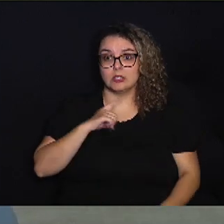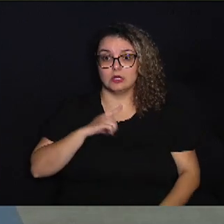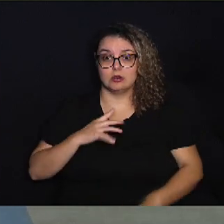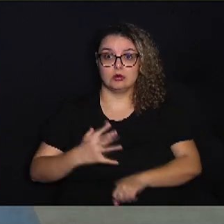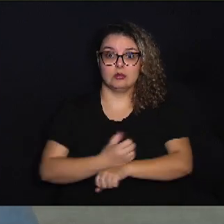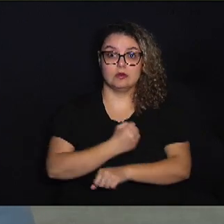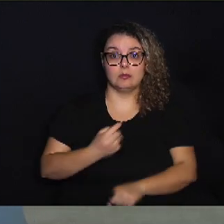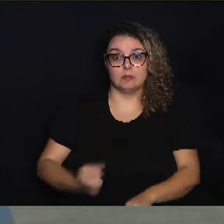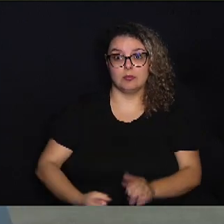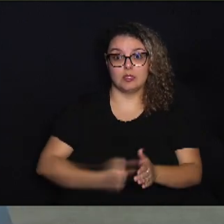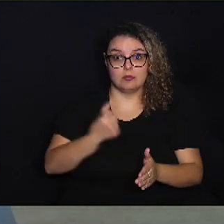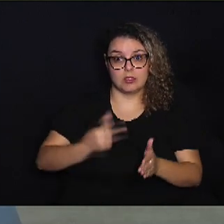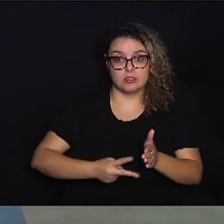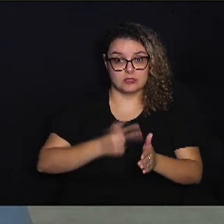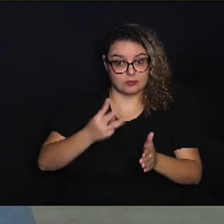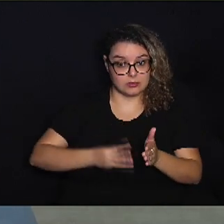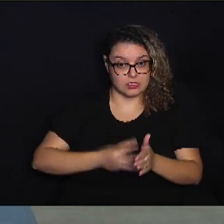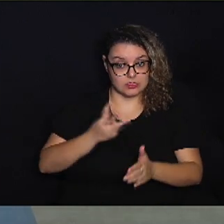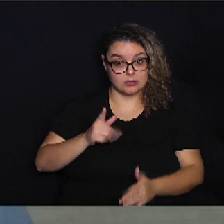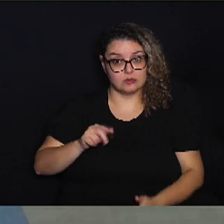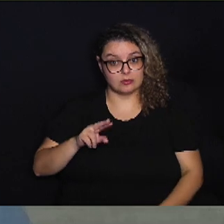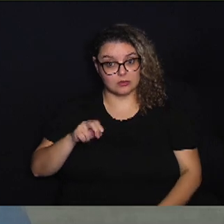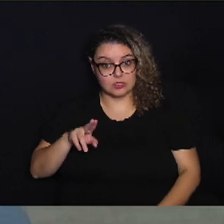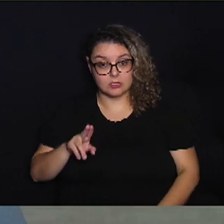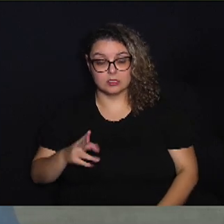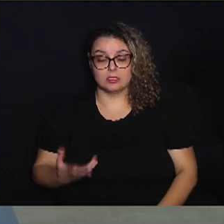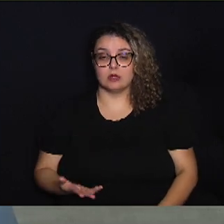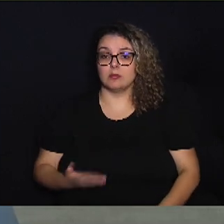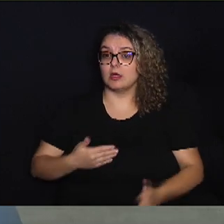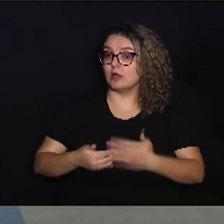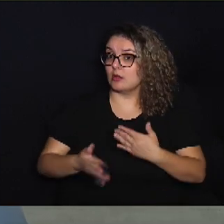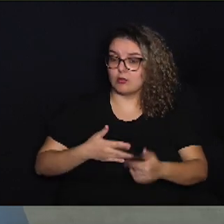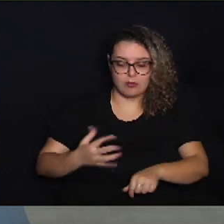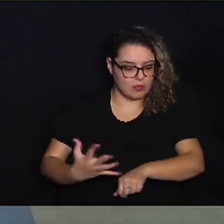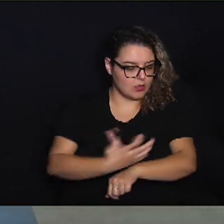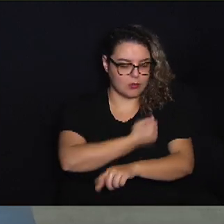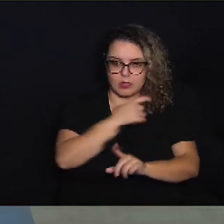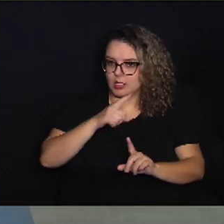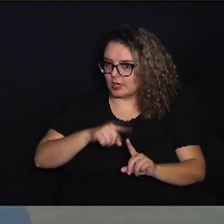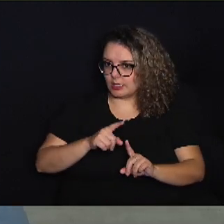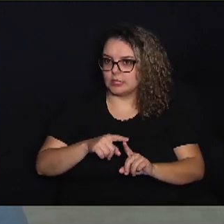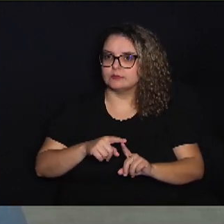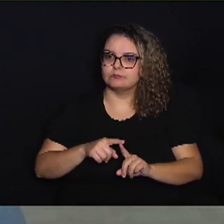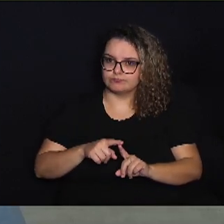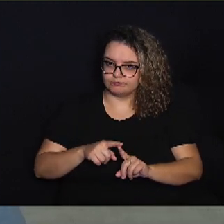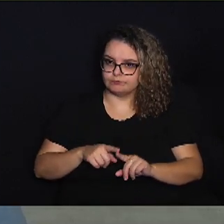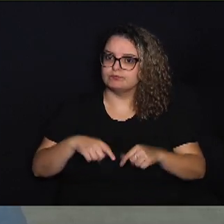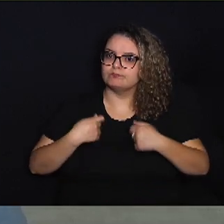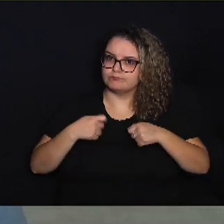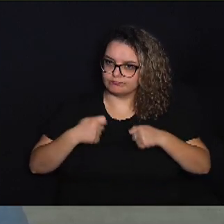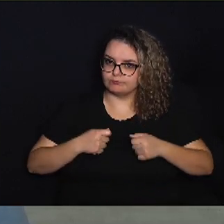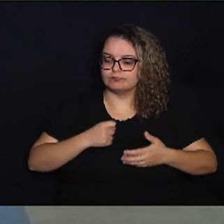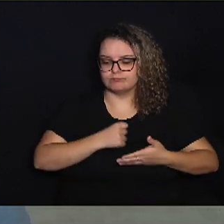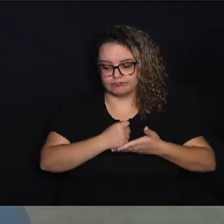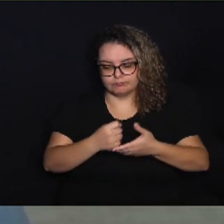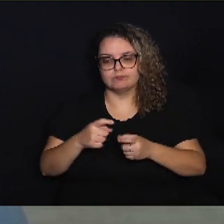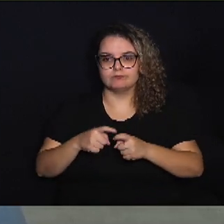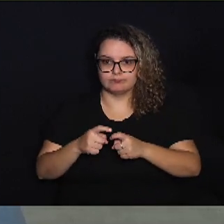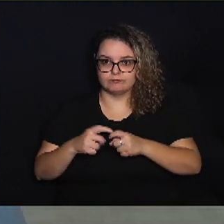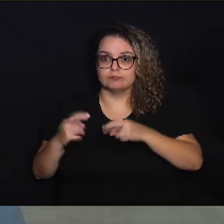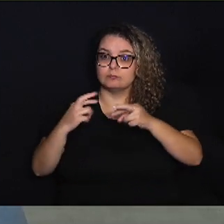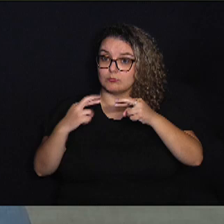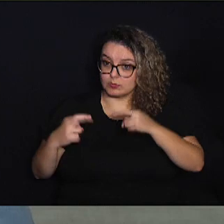primeiro, de segundo e terceiro grau, mas qualquer tipo de queimadura tem que se levar ao médico para que o médico faça